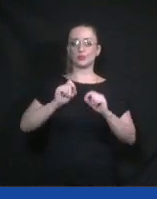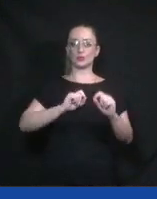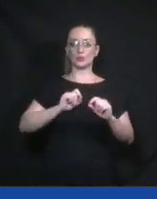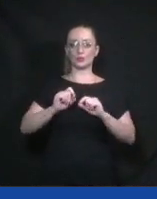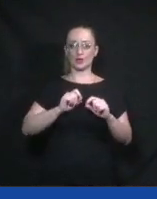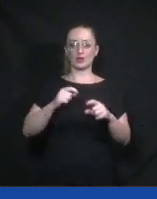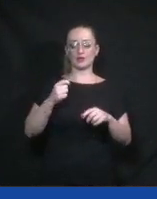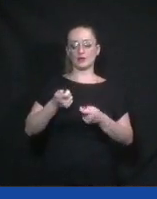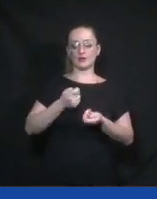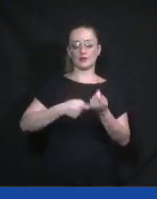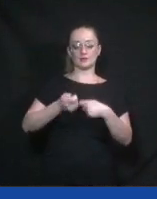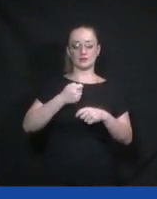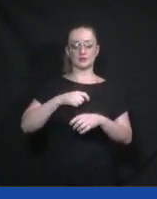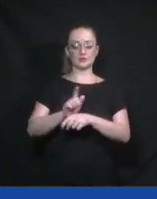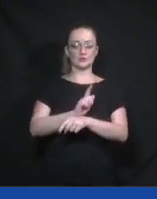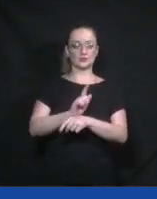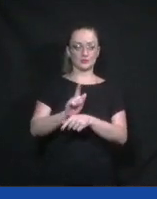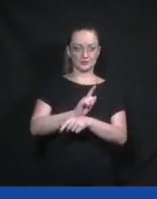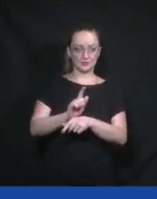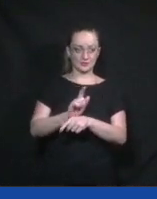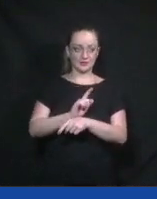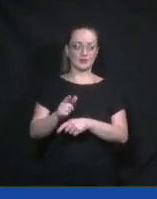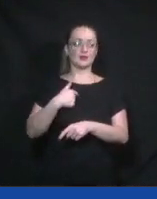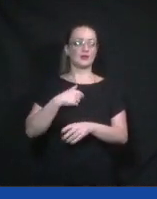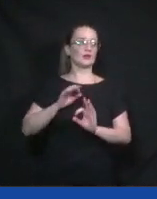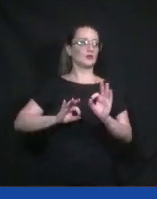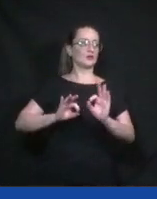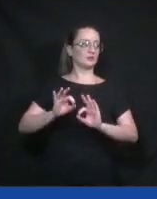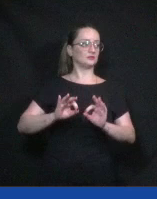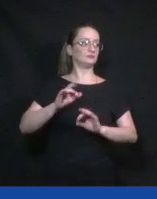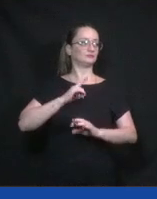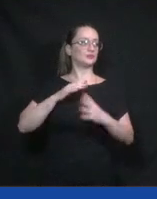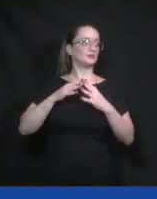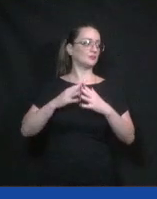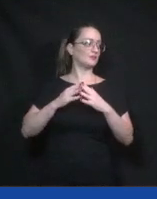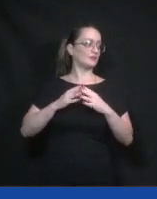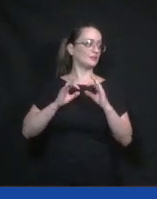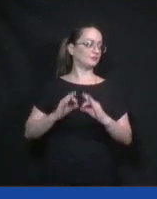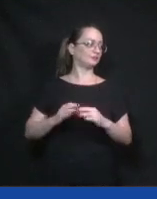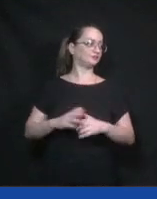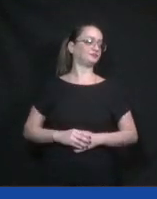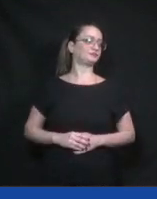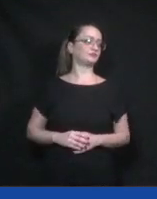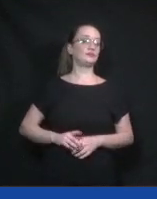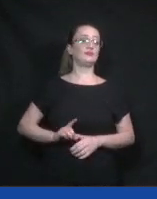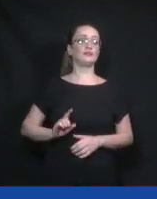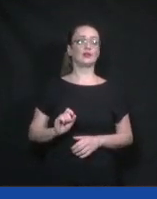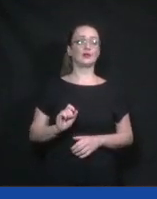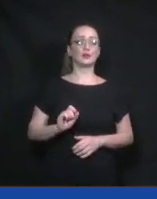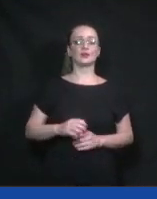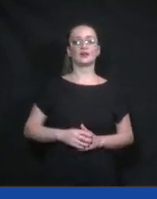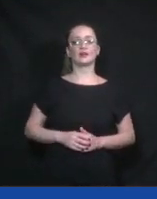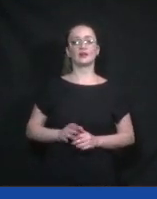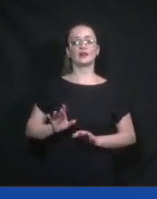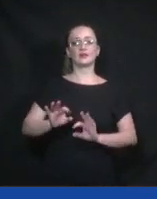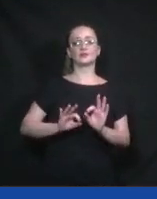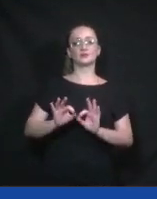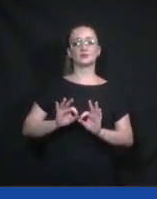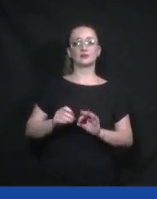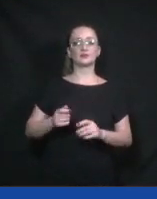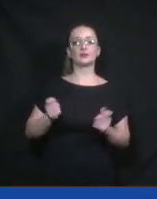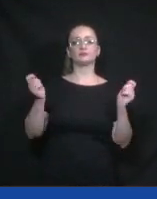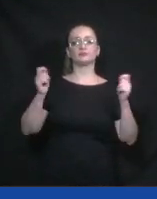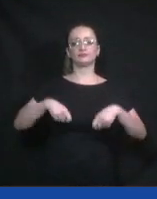na administração e na gestão de uma organização que como eu disse tem muitas complexidades tá o fato de que essa organização me